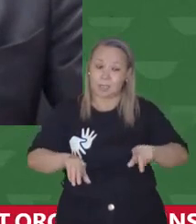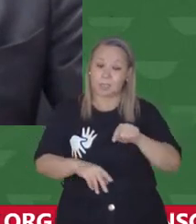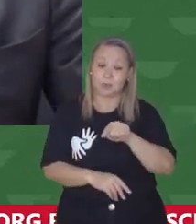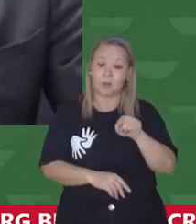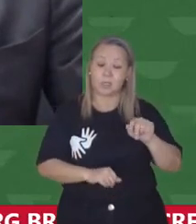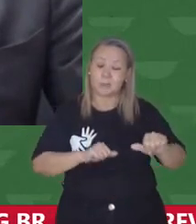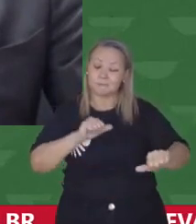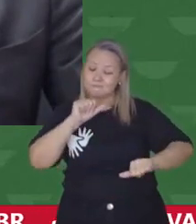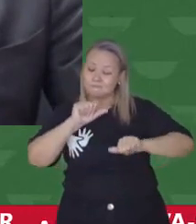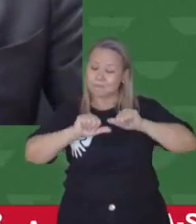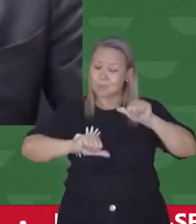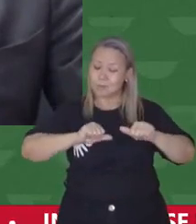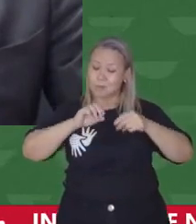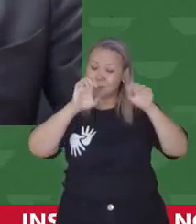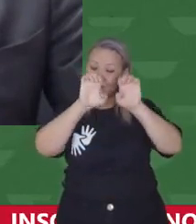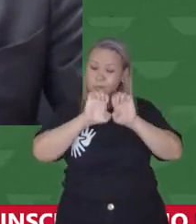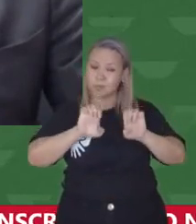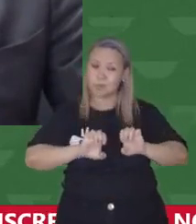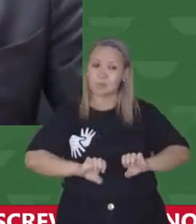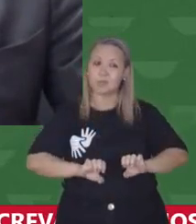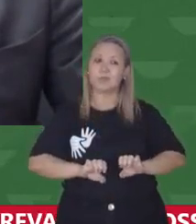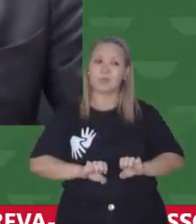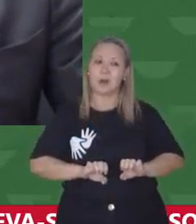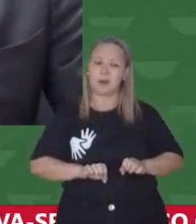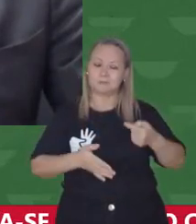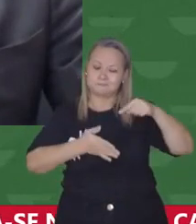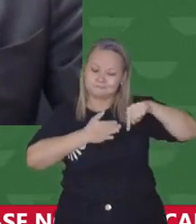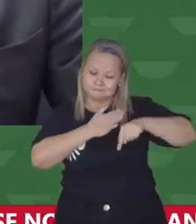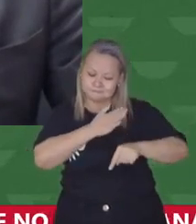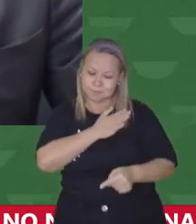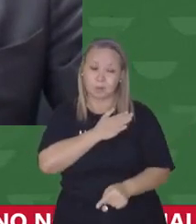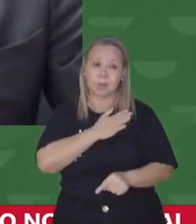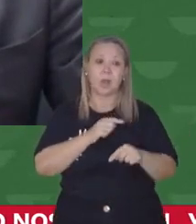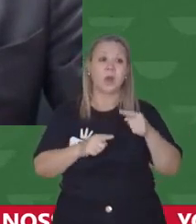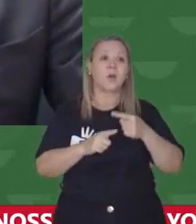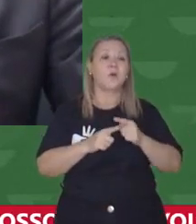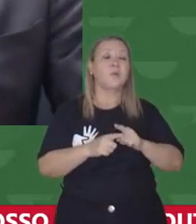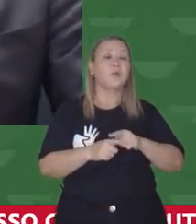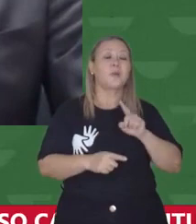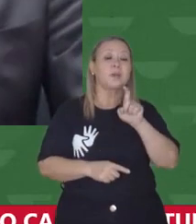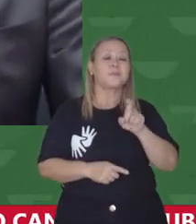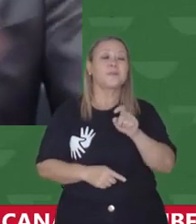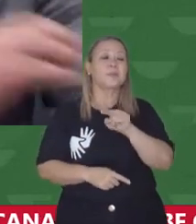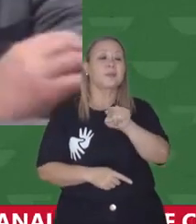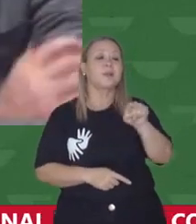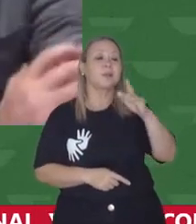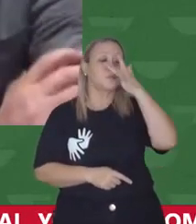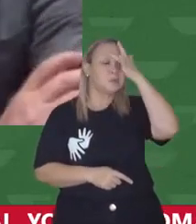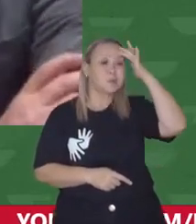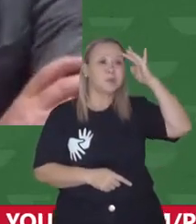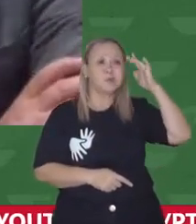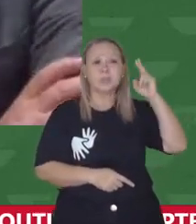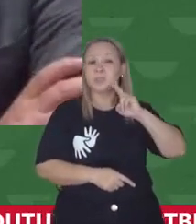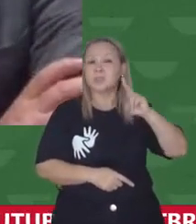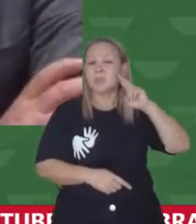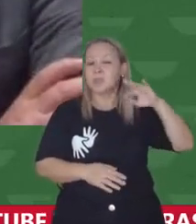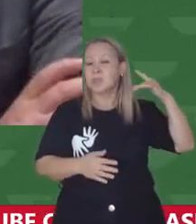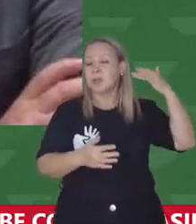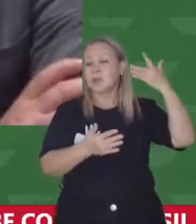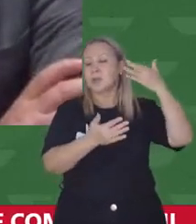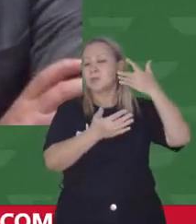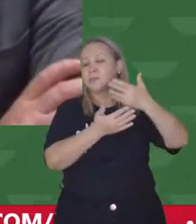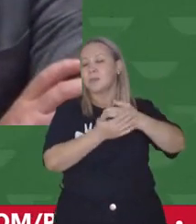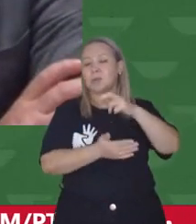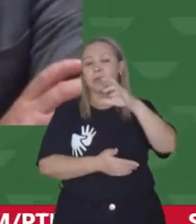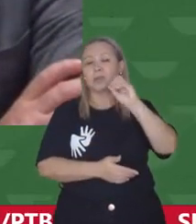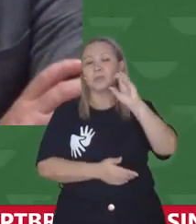uma transformação estrutural muito profunda, porque são aquelas pessoas que, historicamente, ao longo de 500 anos